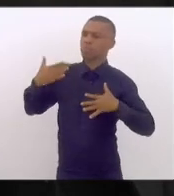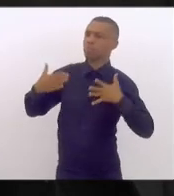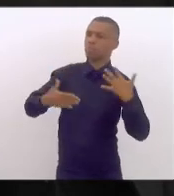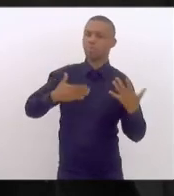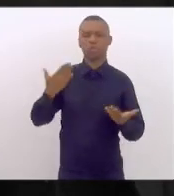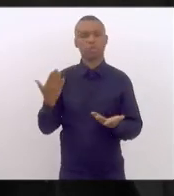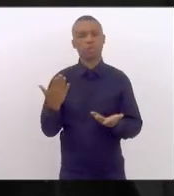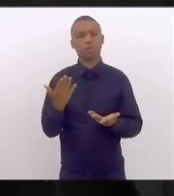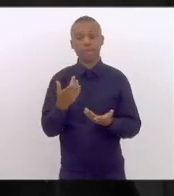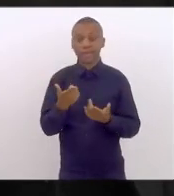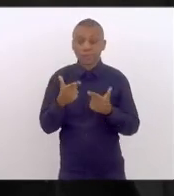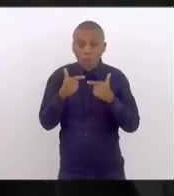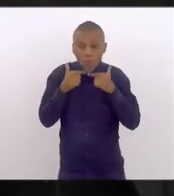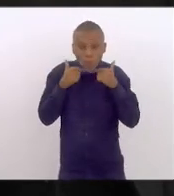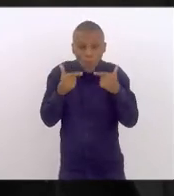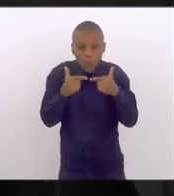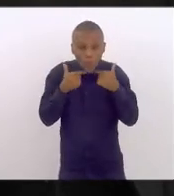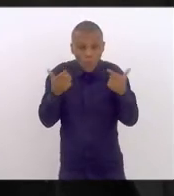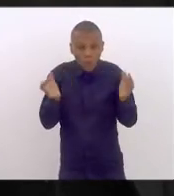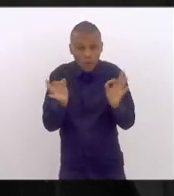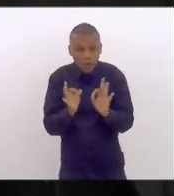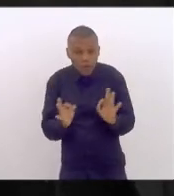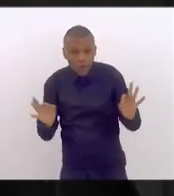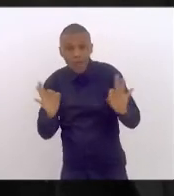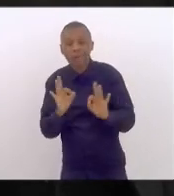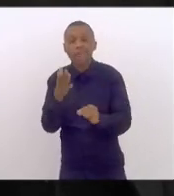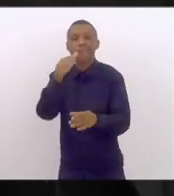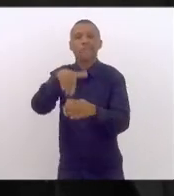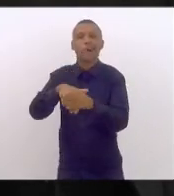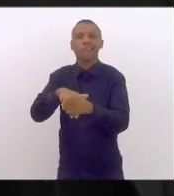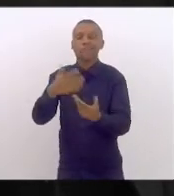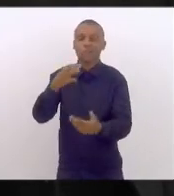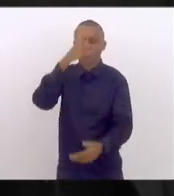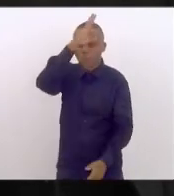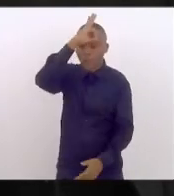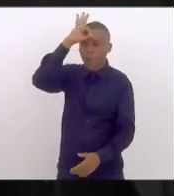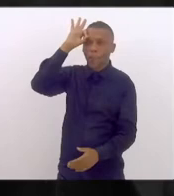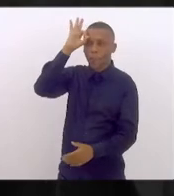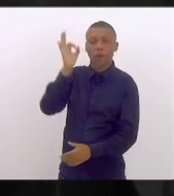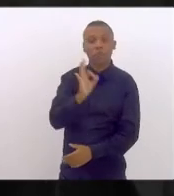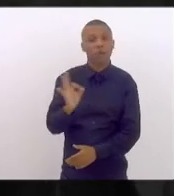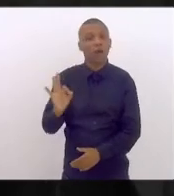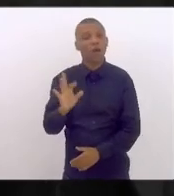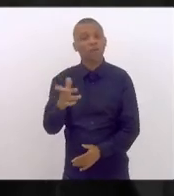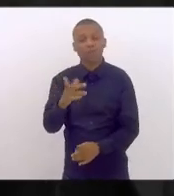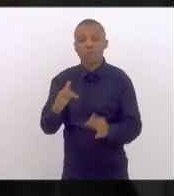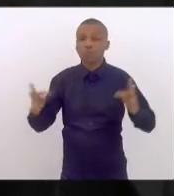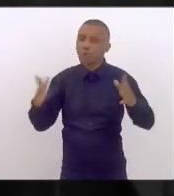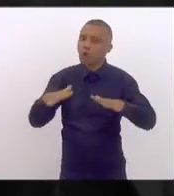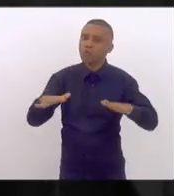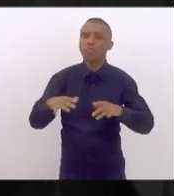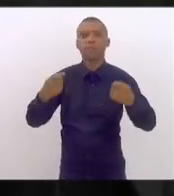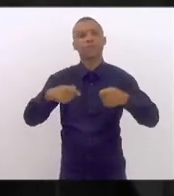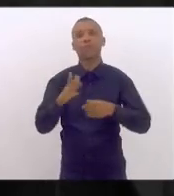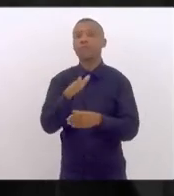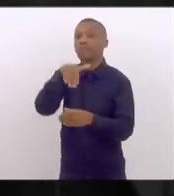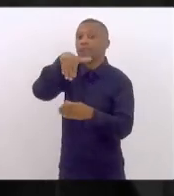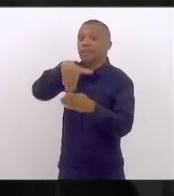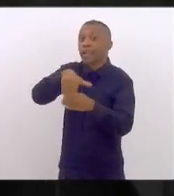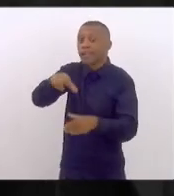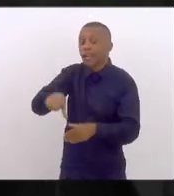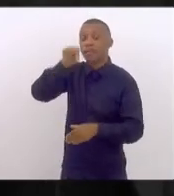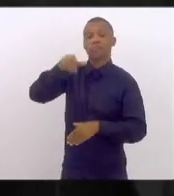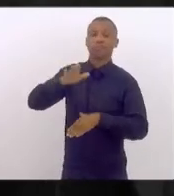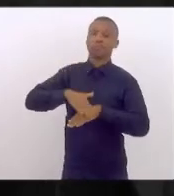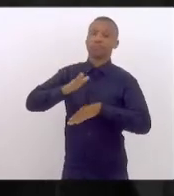que ninguém vote enganado porque todos devem voltar naquelas escolhas que fizeram